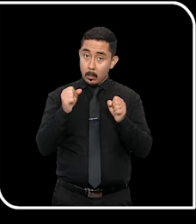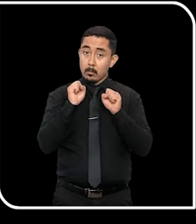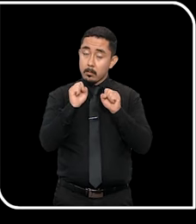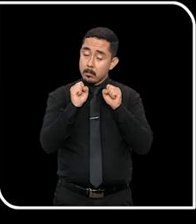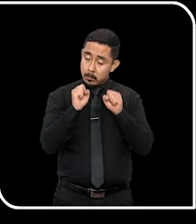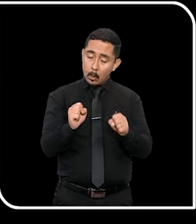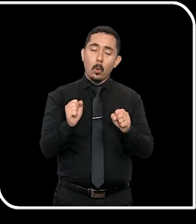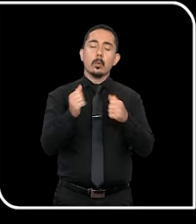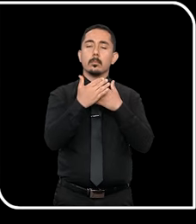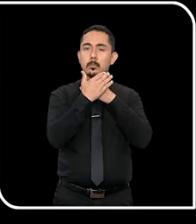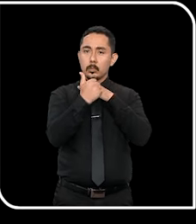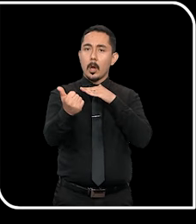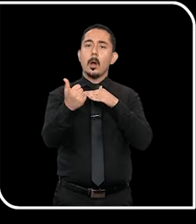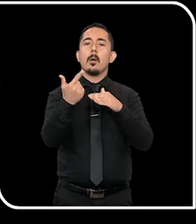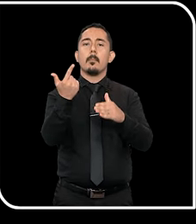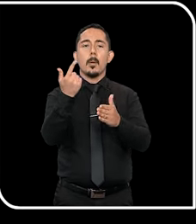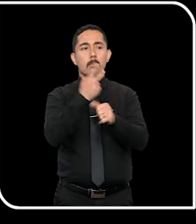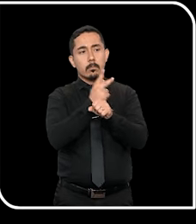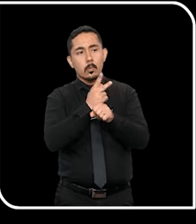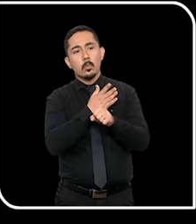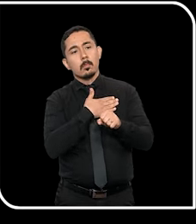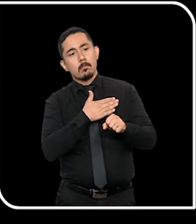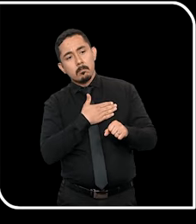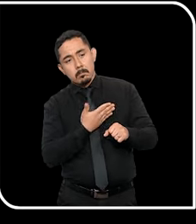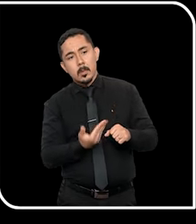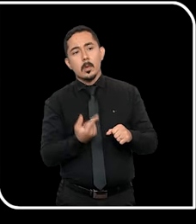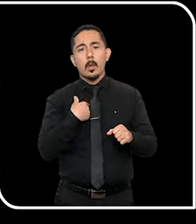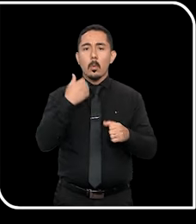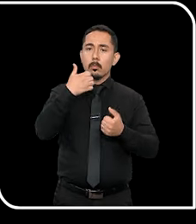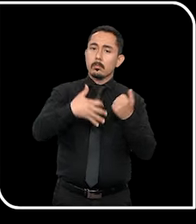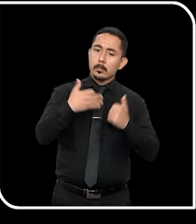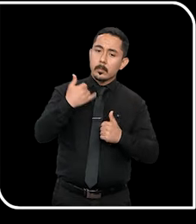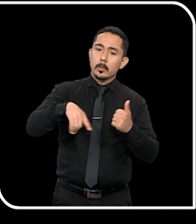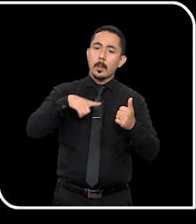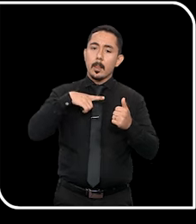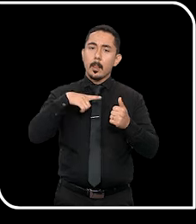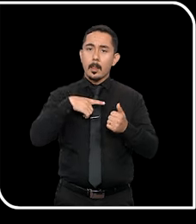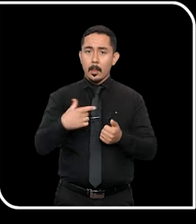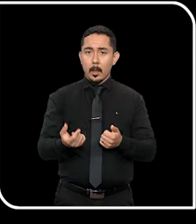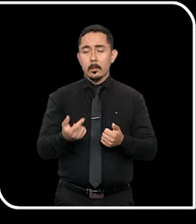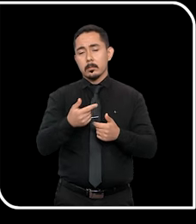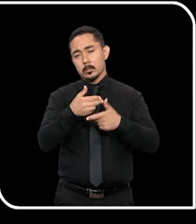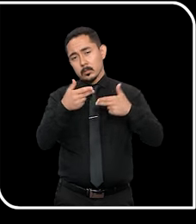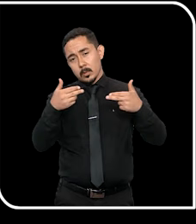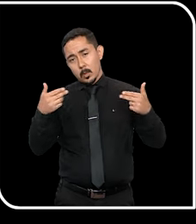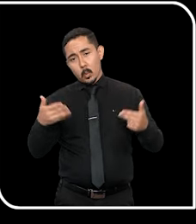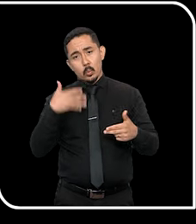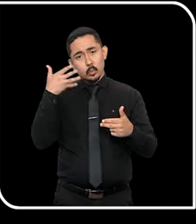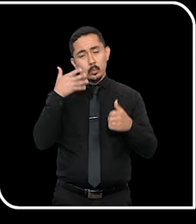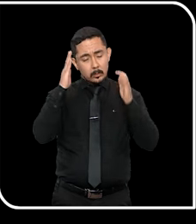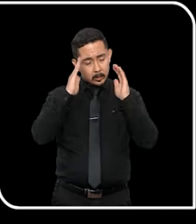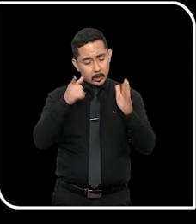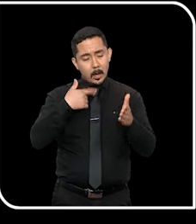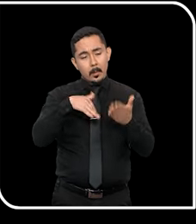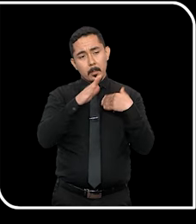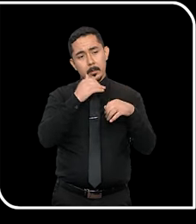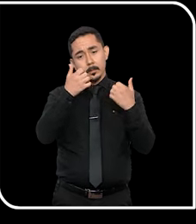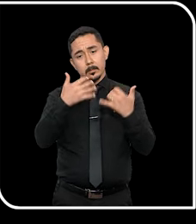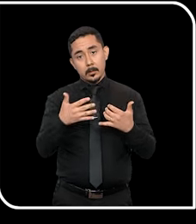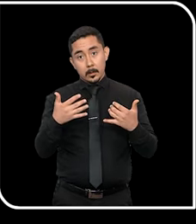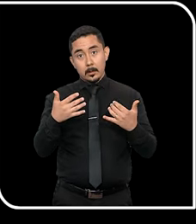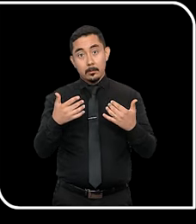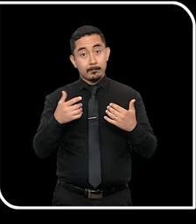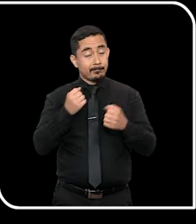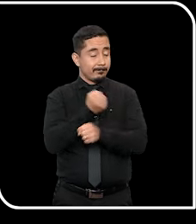à disposição me procurem Conversem comigo eu tenho um outro podcast gravado sobre o tema é impossível